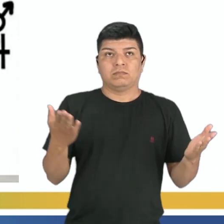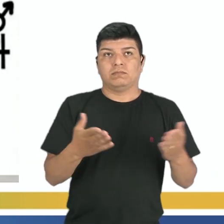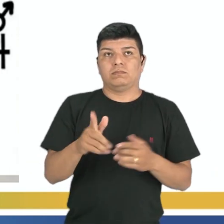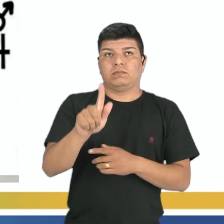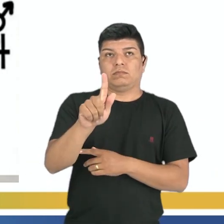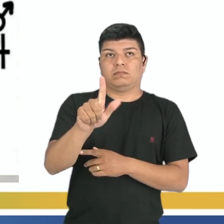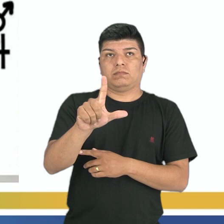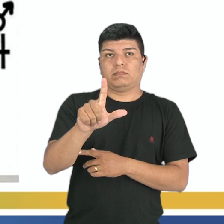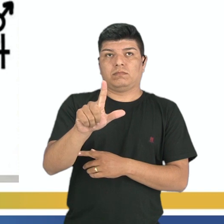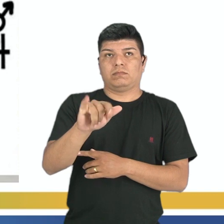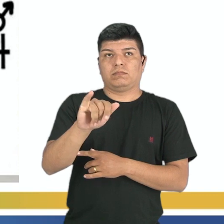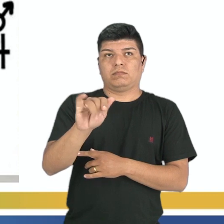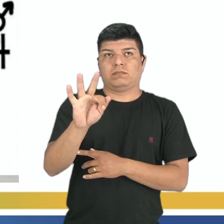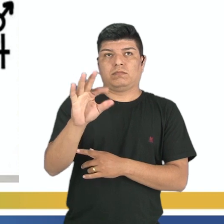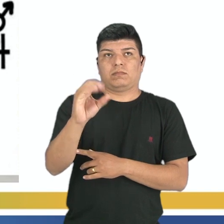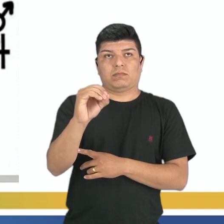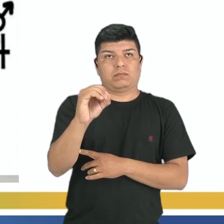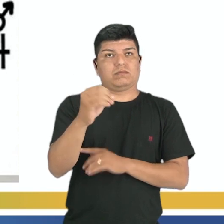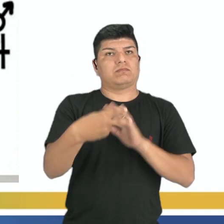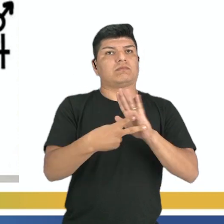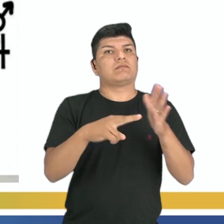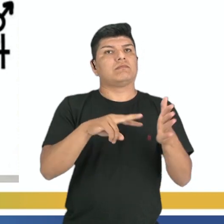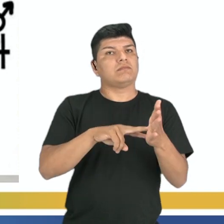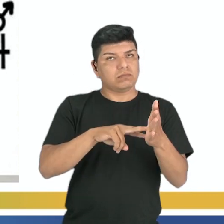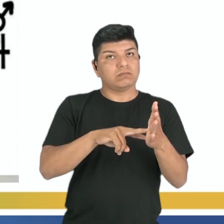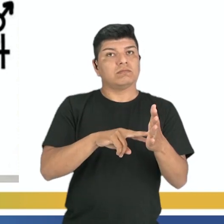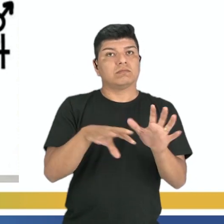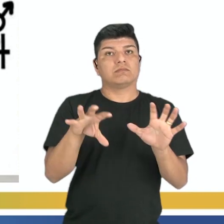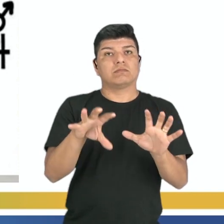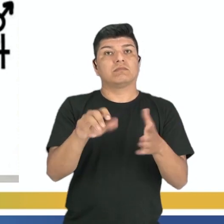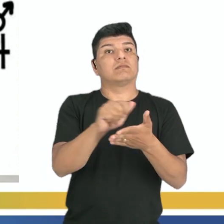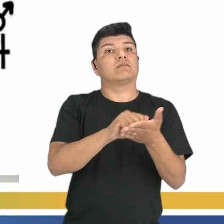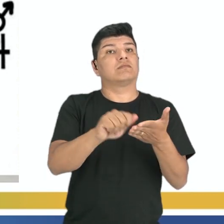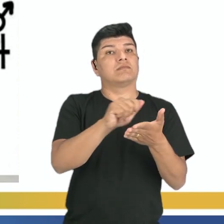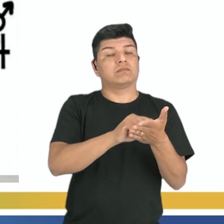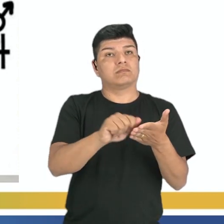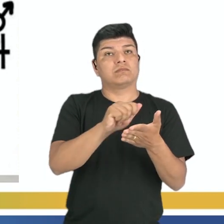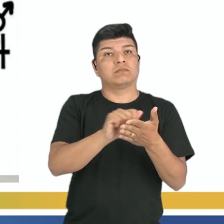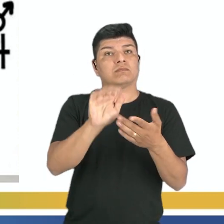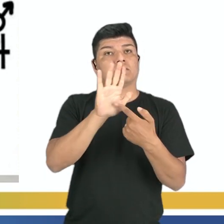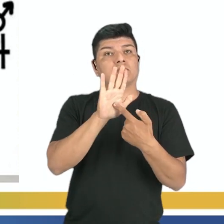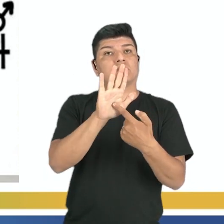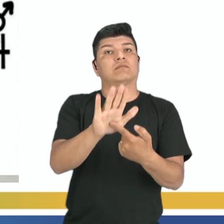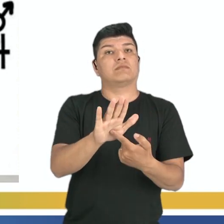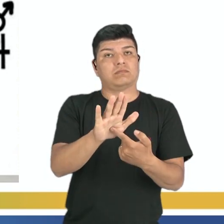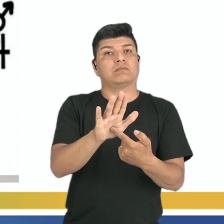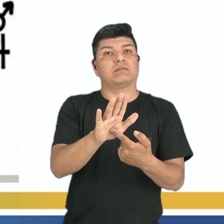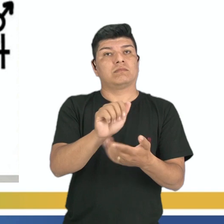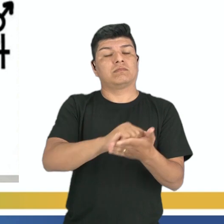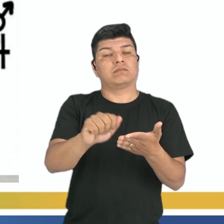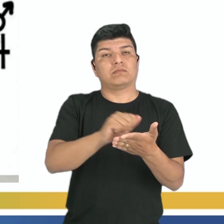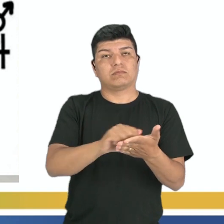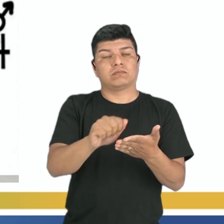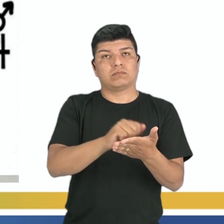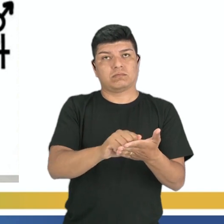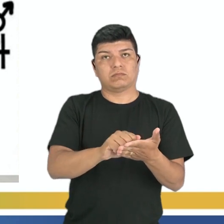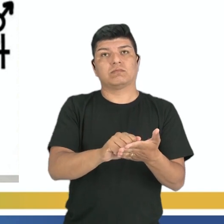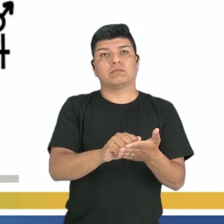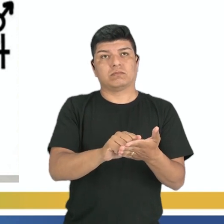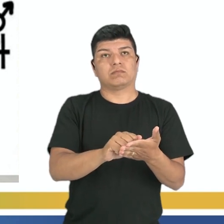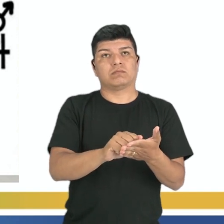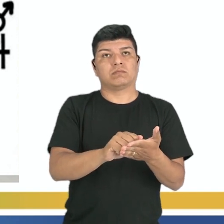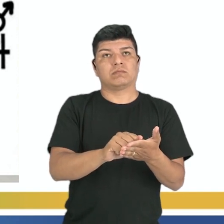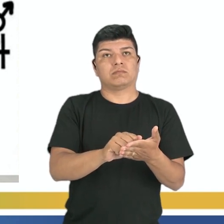glifo, né? O que é o glifo? Então, é um elemento da escrita, né? É um símbolo de escrita. Os glifos